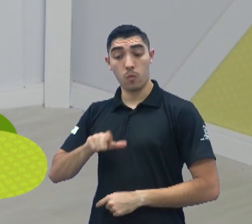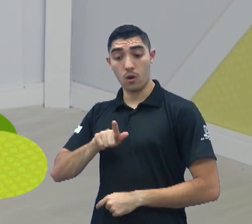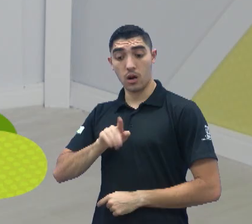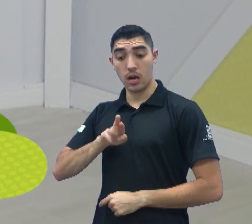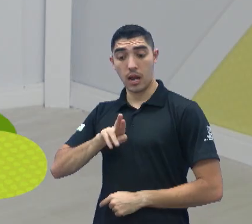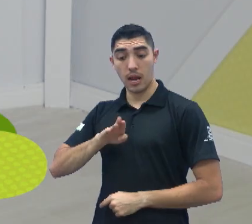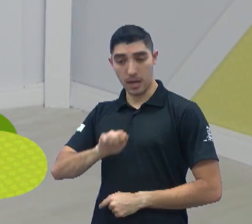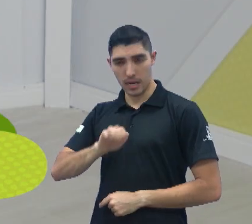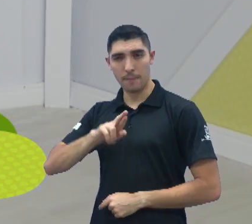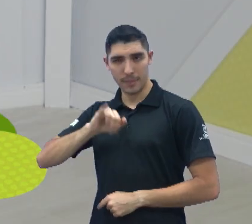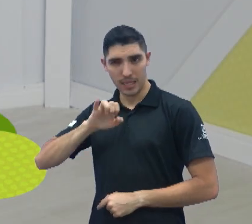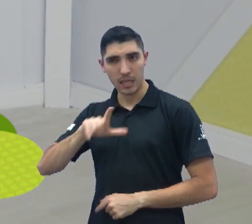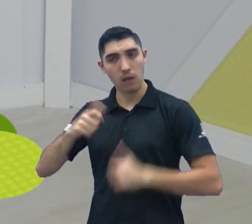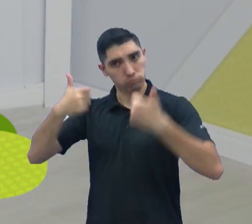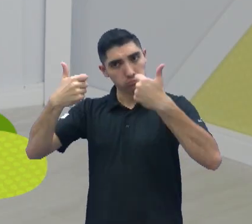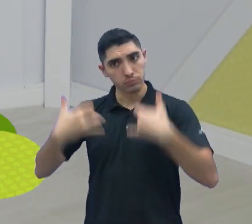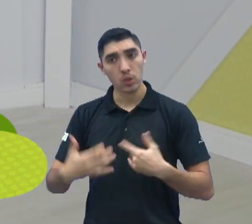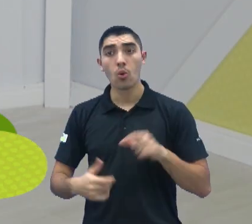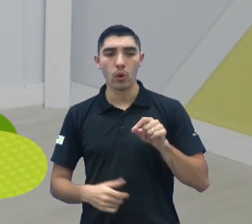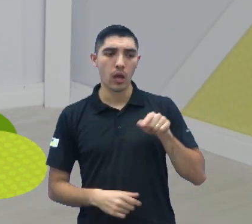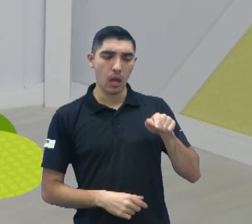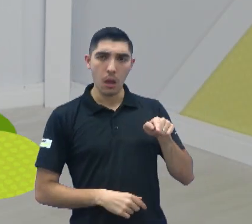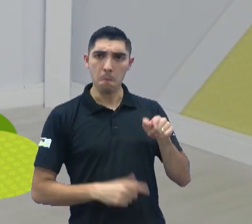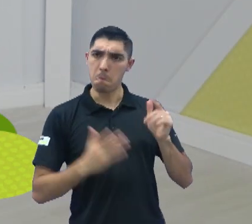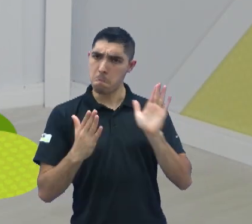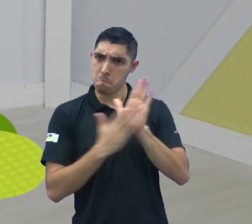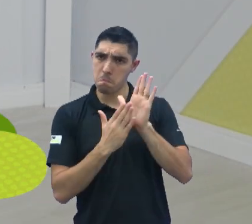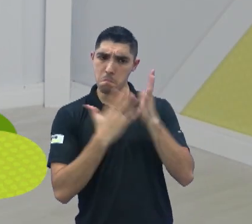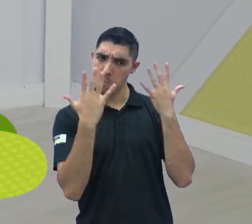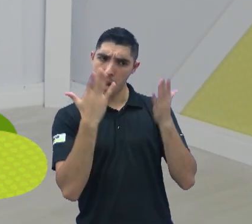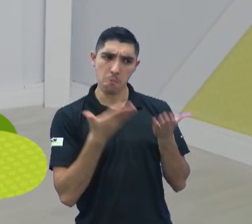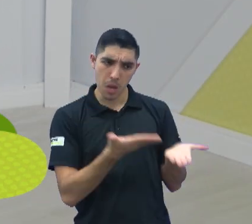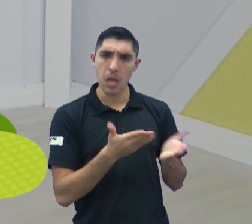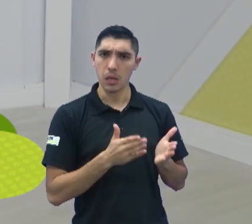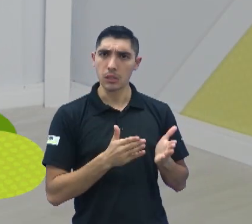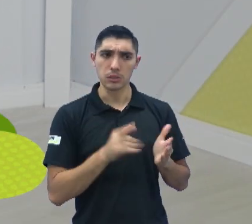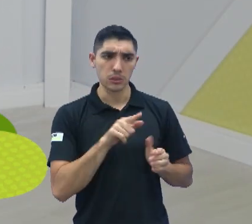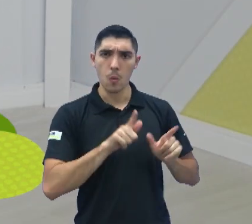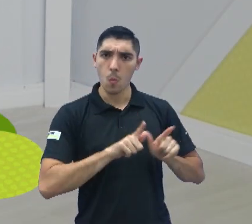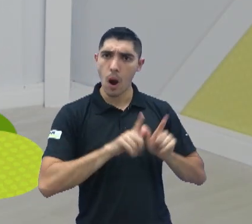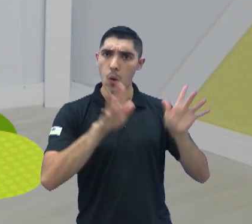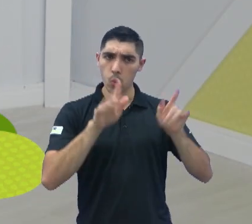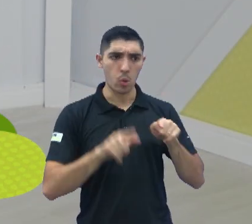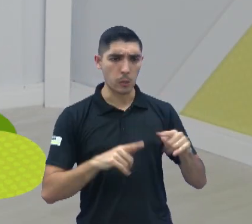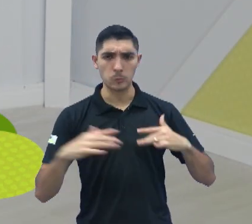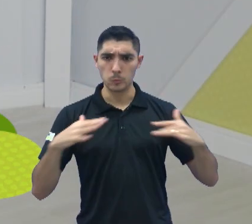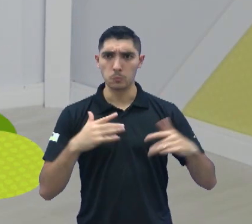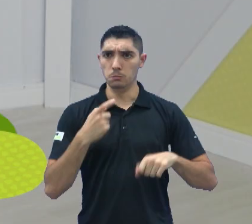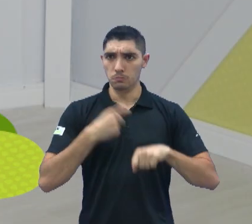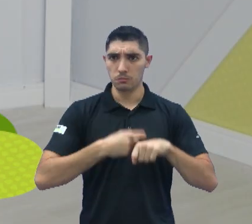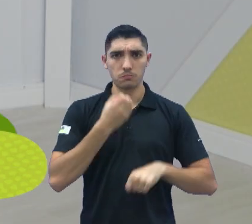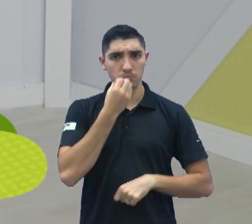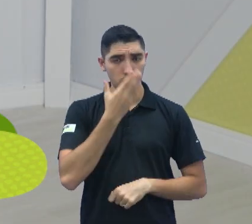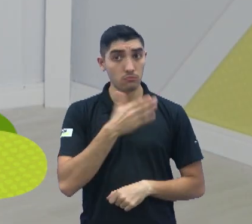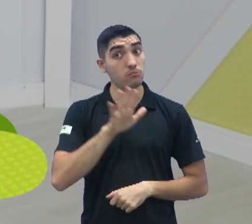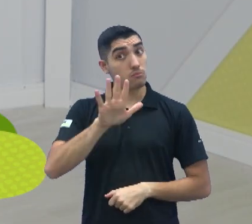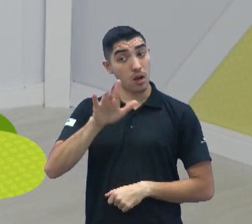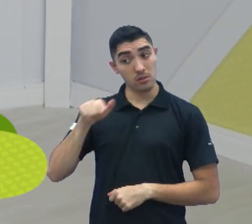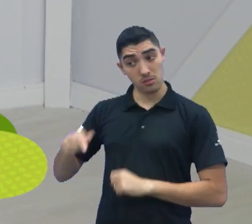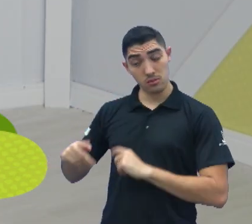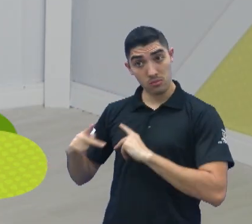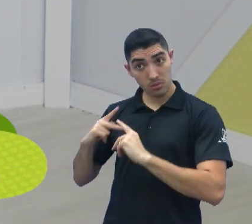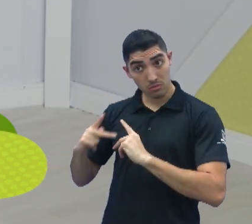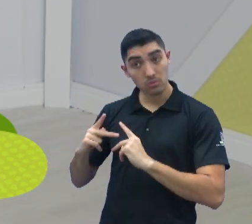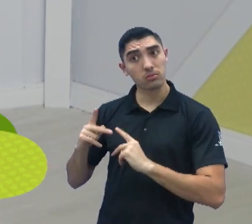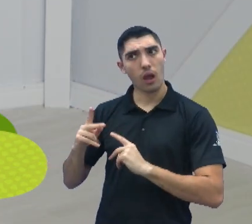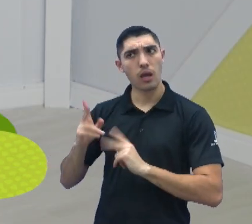da Uimpro, né, e que valorizou a nossa, no caso do São José, a classificação, mas é aquele negócio, São José é um time de Liga Nacional, em que pese não